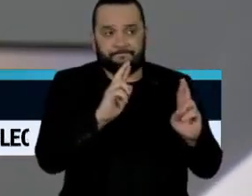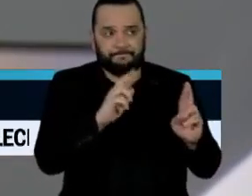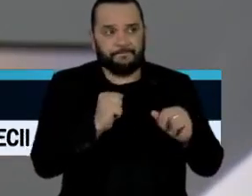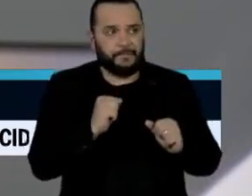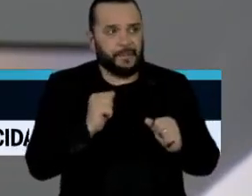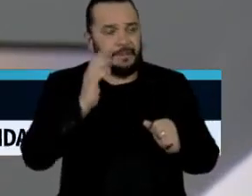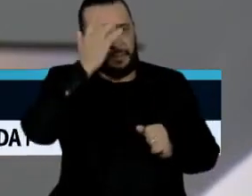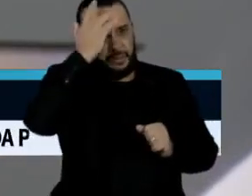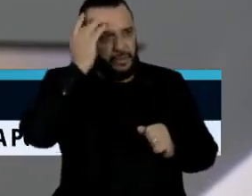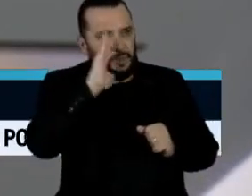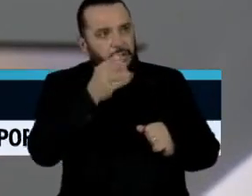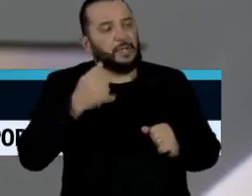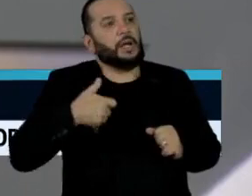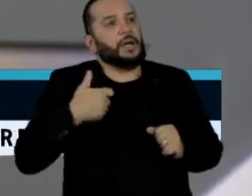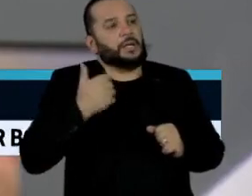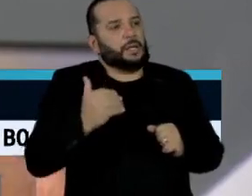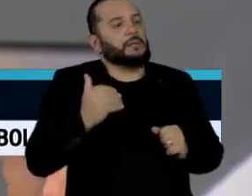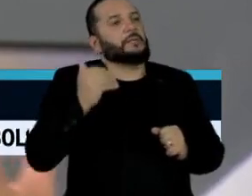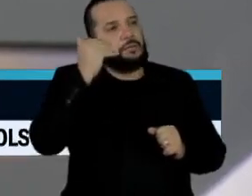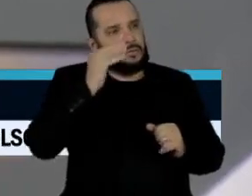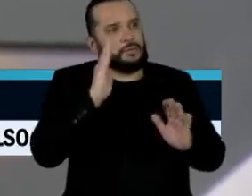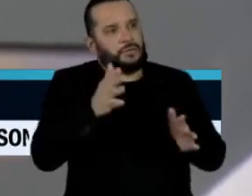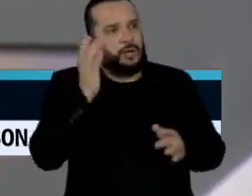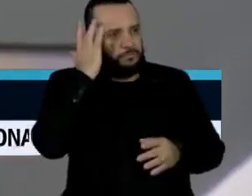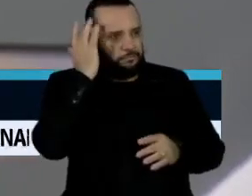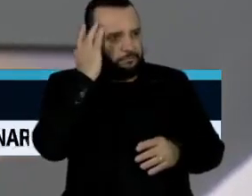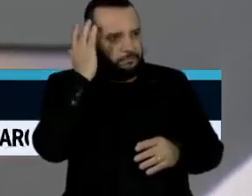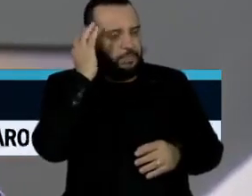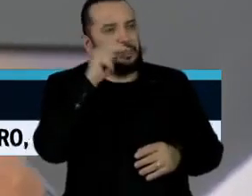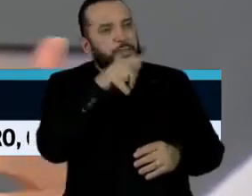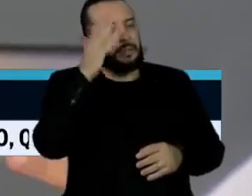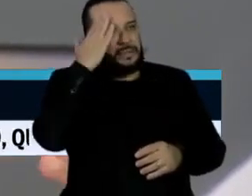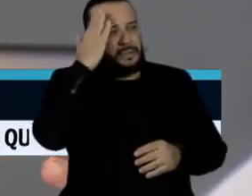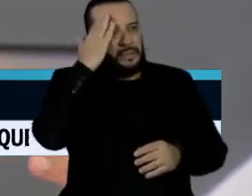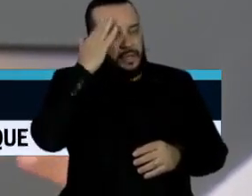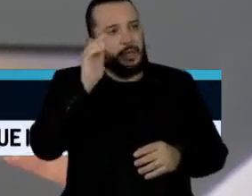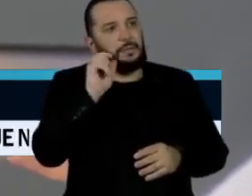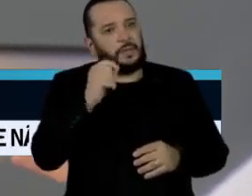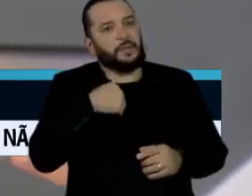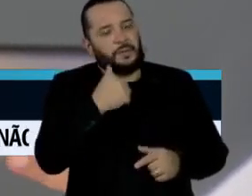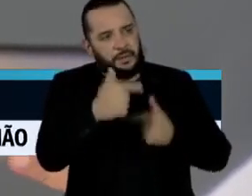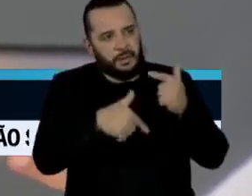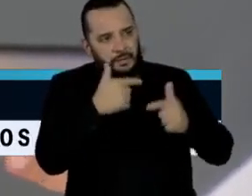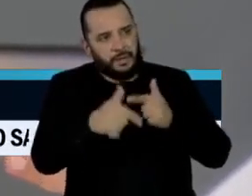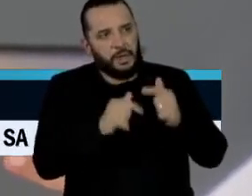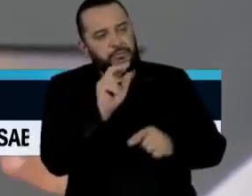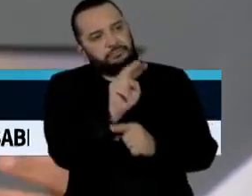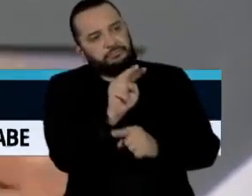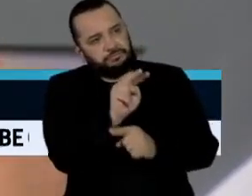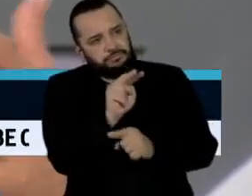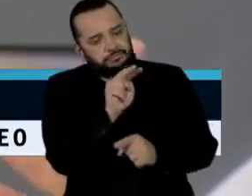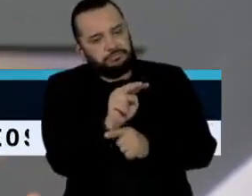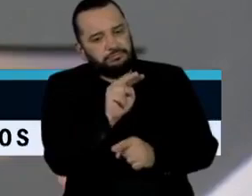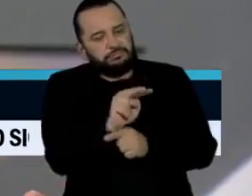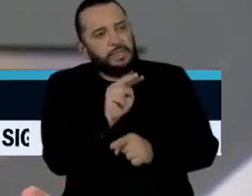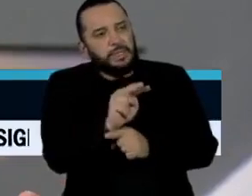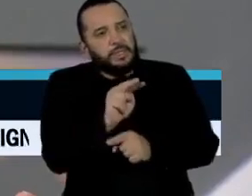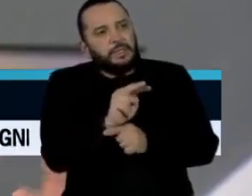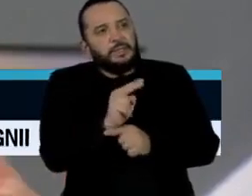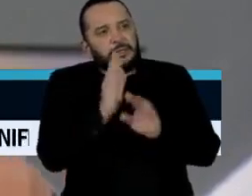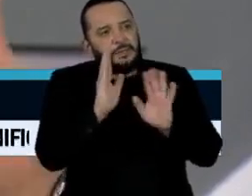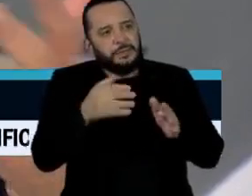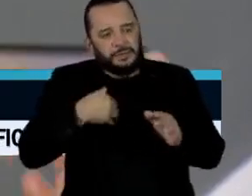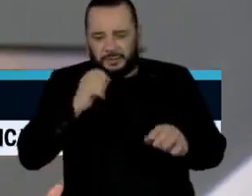os calejados e capazes e saibam que essa função é os blindão relação esse tipo de ataque foi a resposta